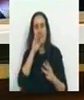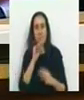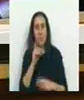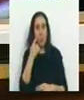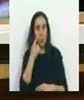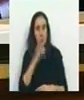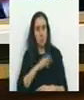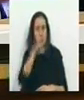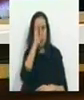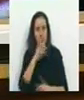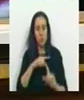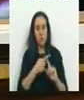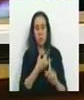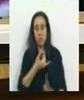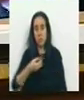Ministro,